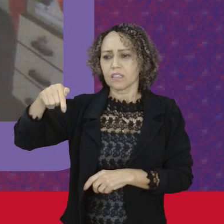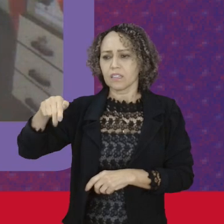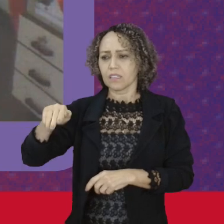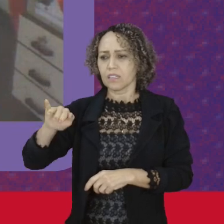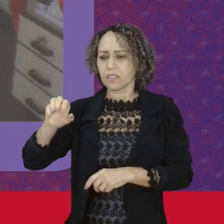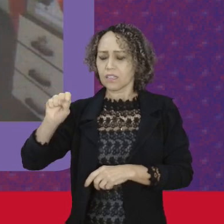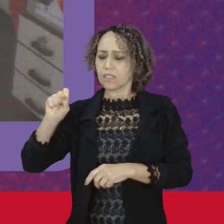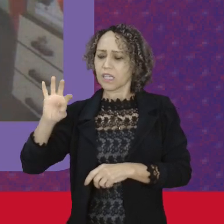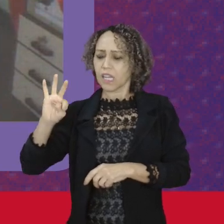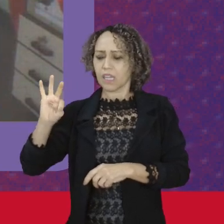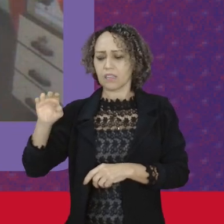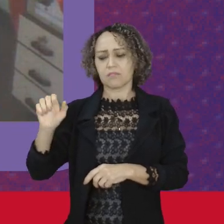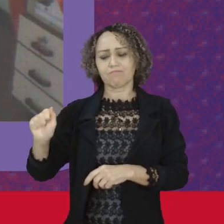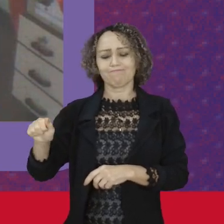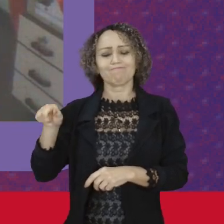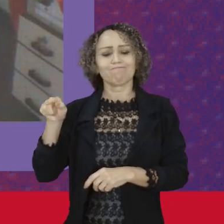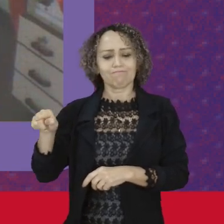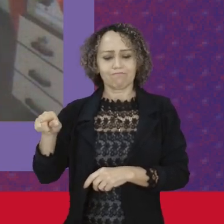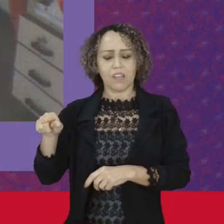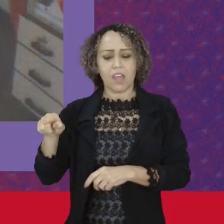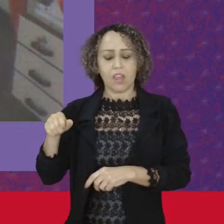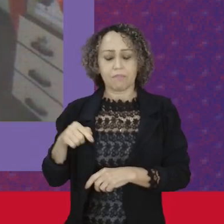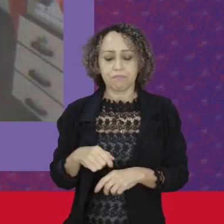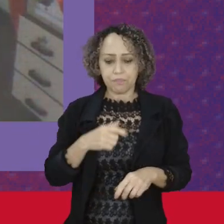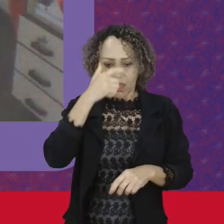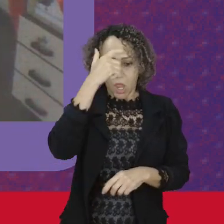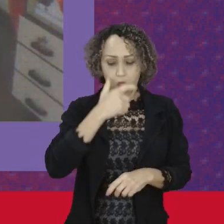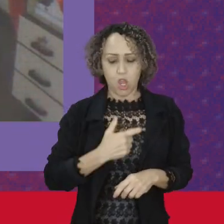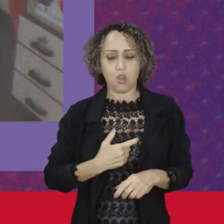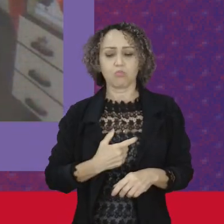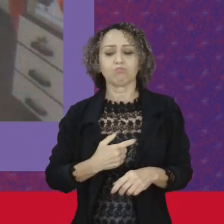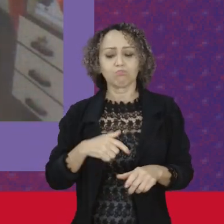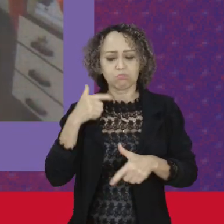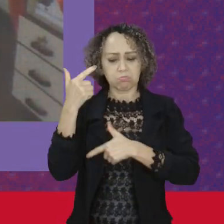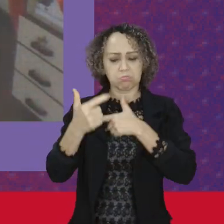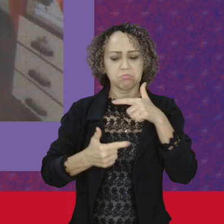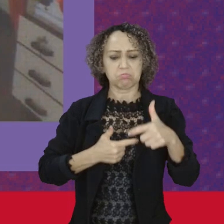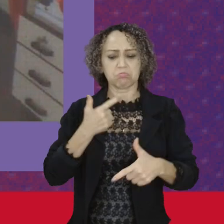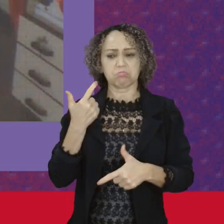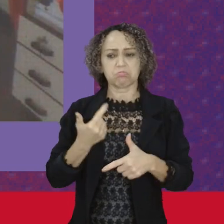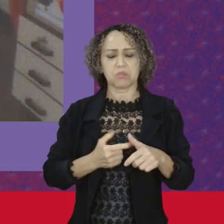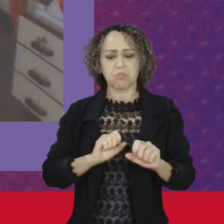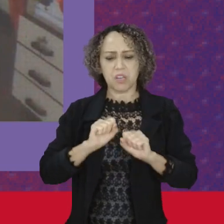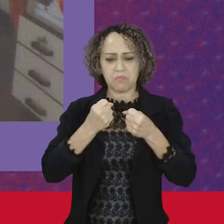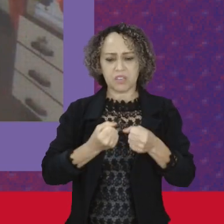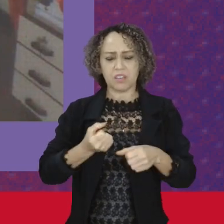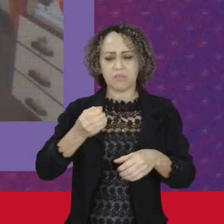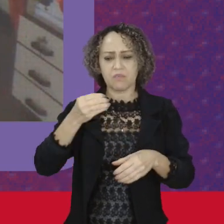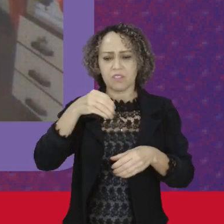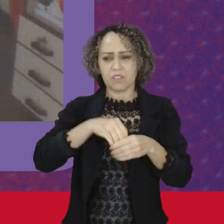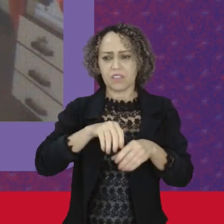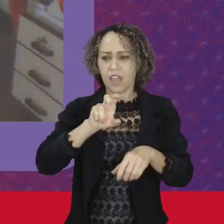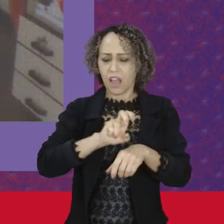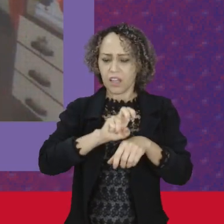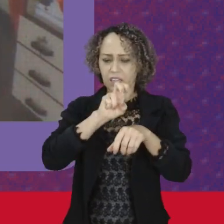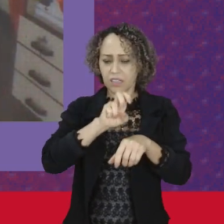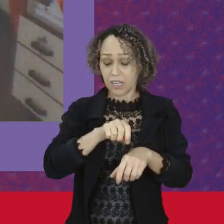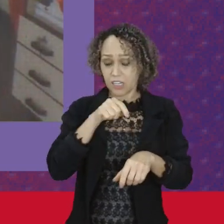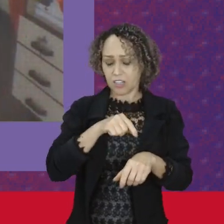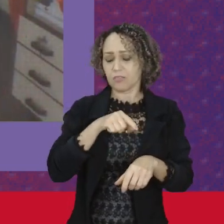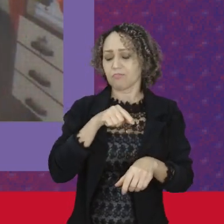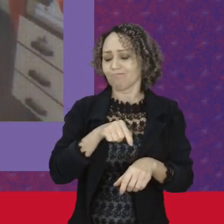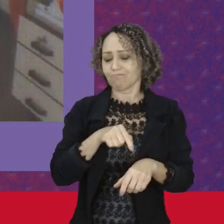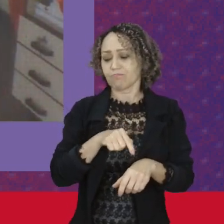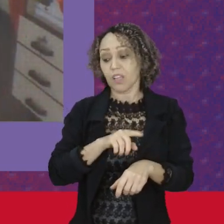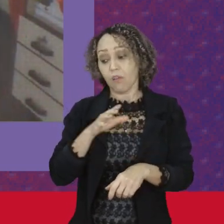tenho muito... Eu gosto muito do que ela fala, né? Do que ela escreveu.